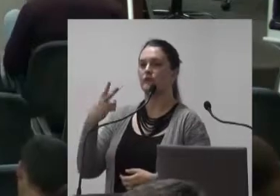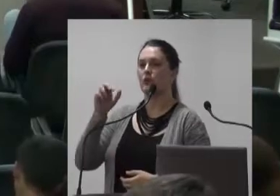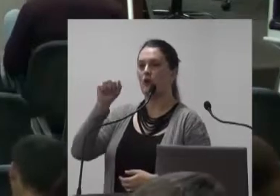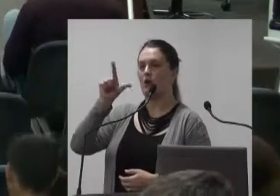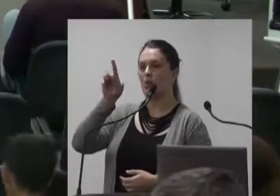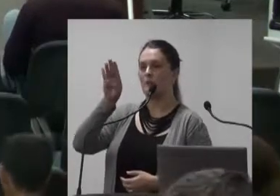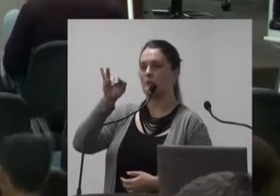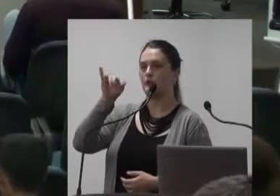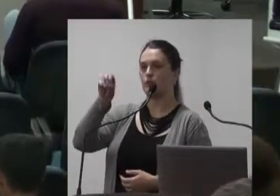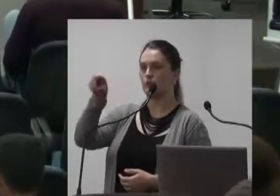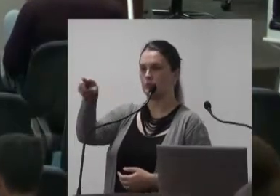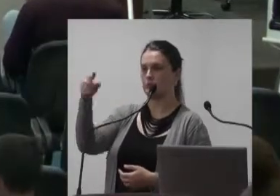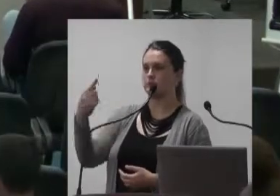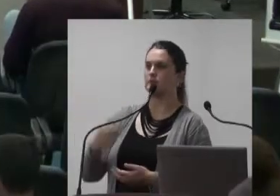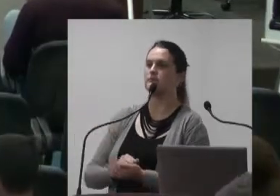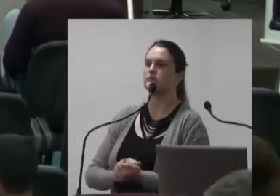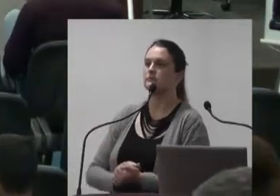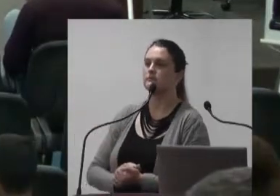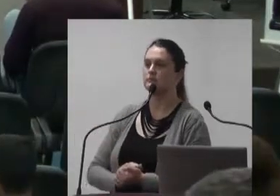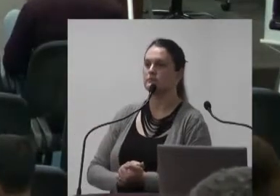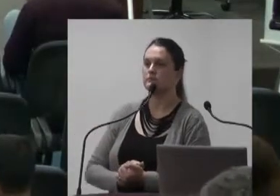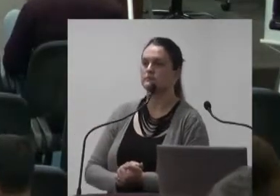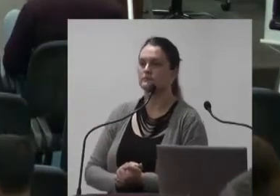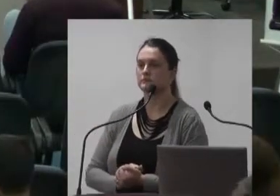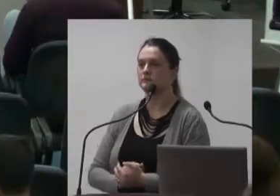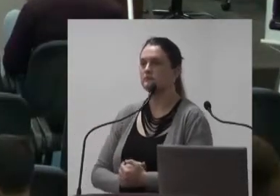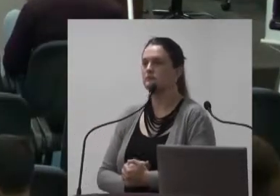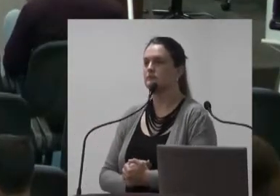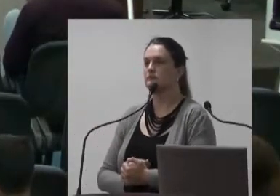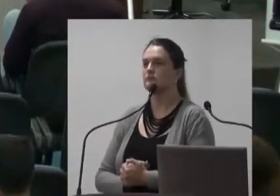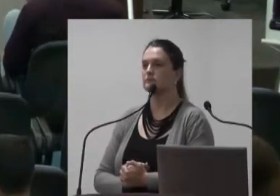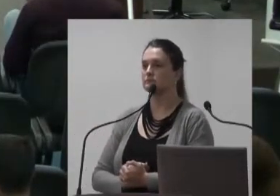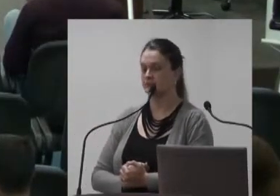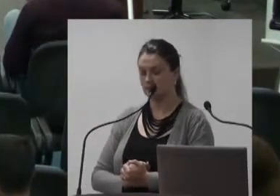vereadora Albino. Obrigado, Emerson.